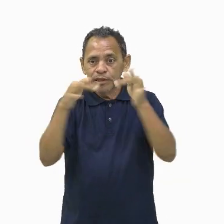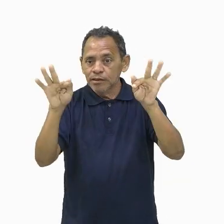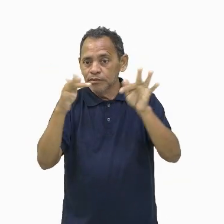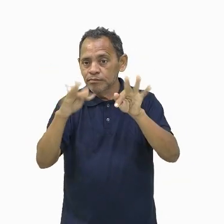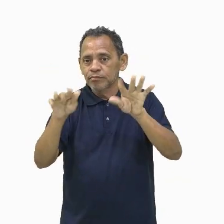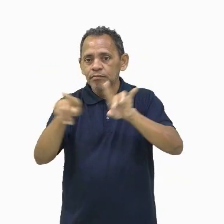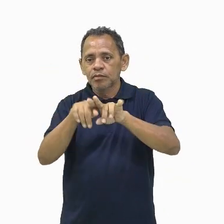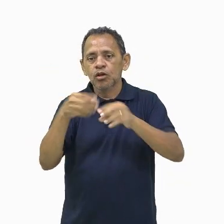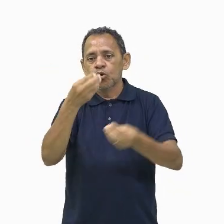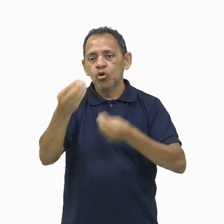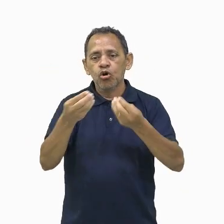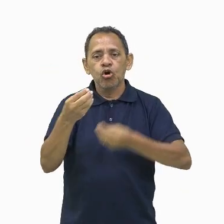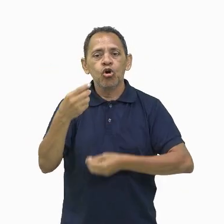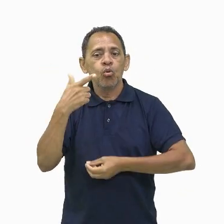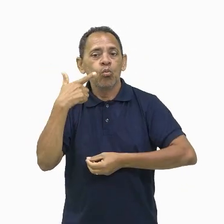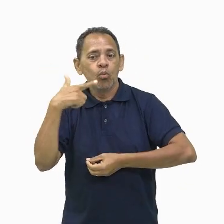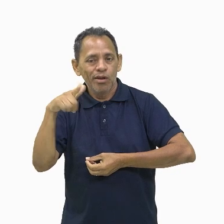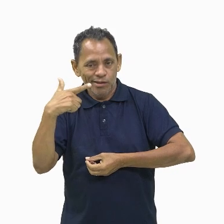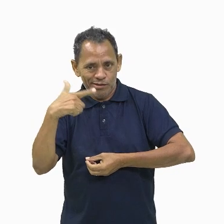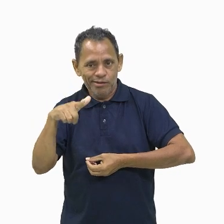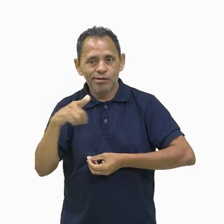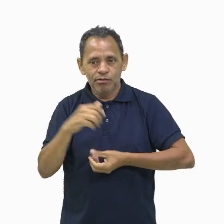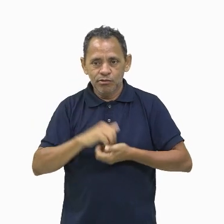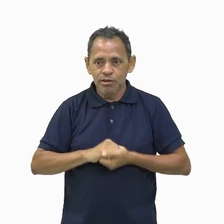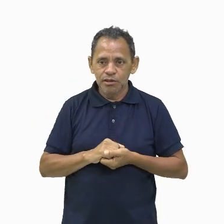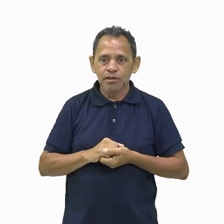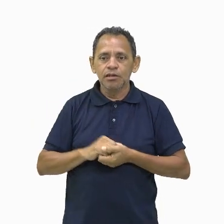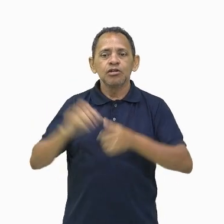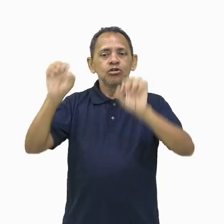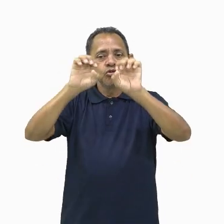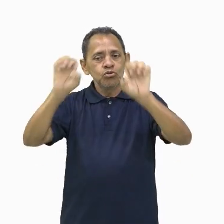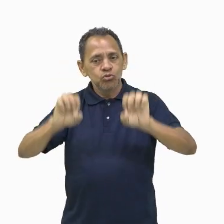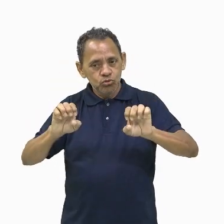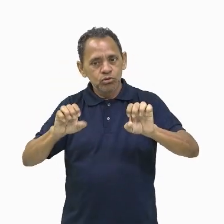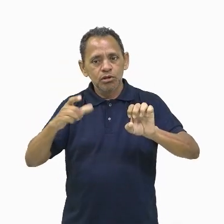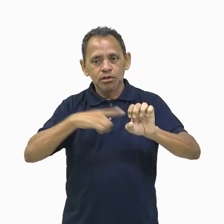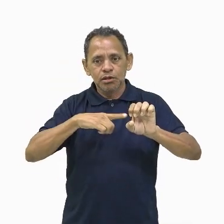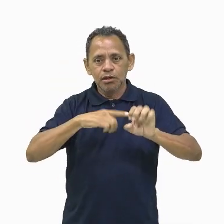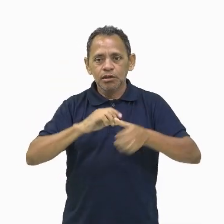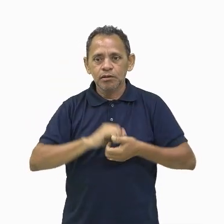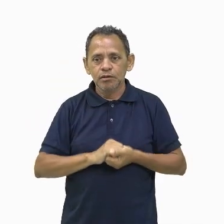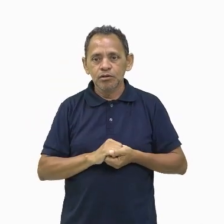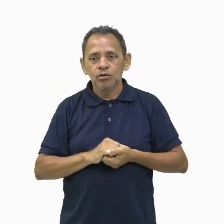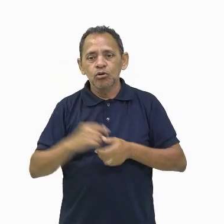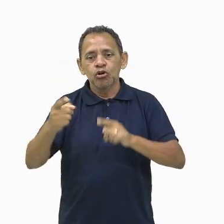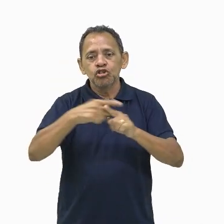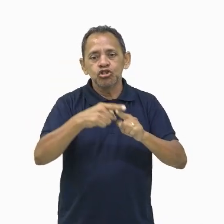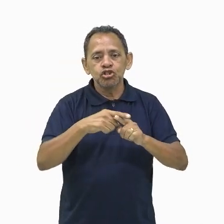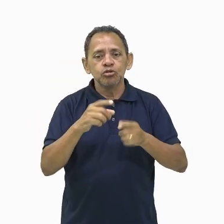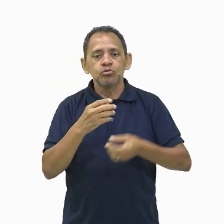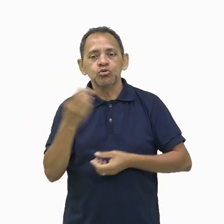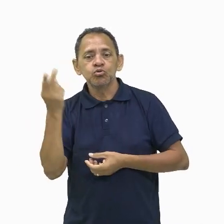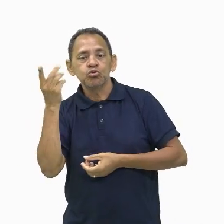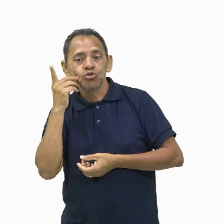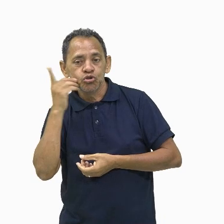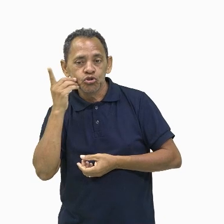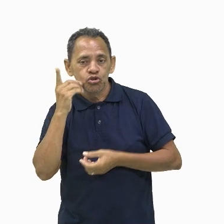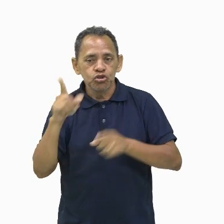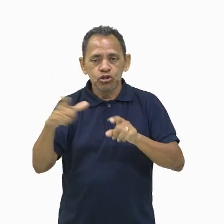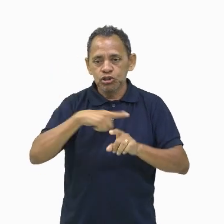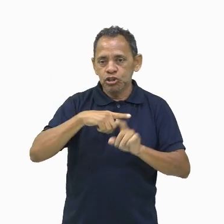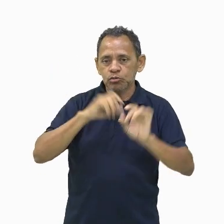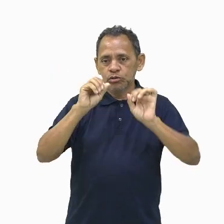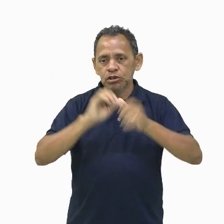nossa língua se estrutura. Nós já conhecemos, porque já trabalhamos aqui no nosso módulo, aquela forma comum, cotidiana, em que temos aí a